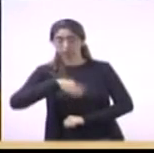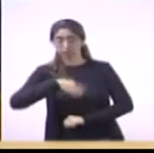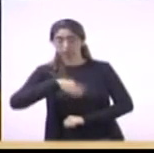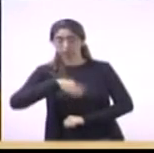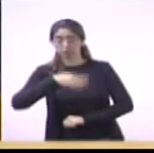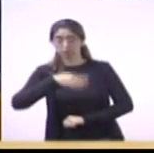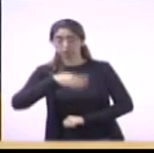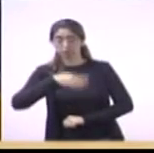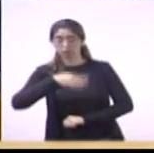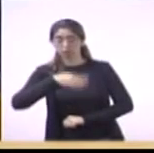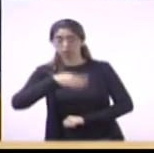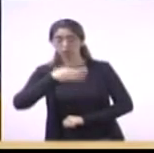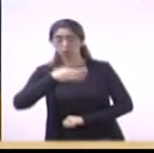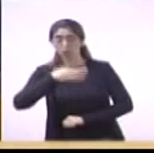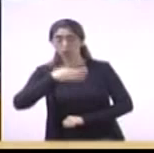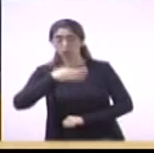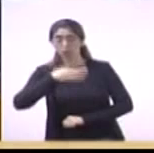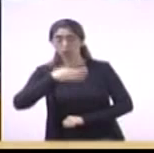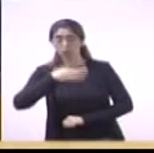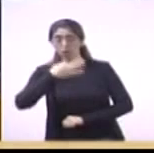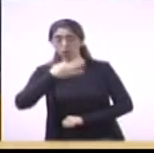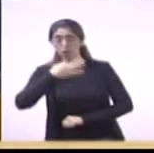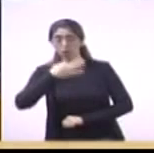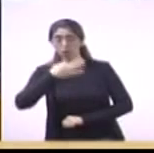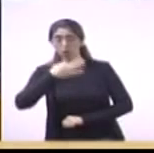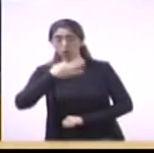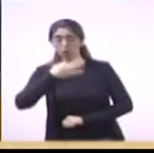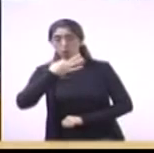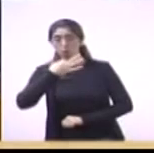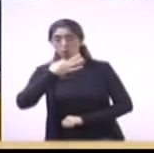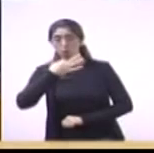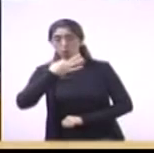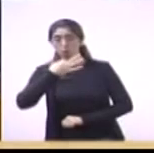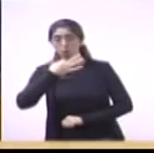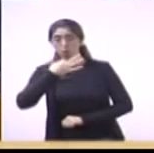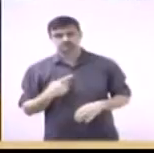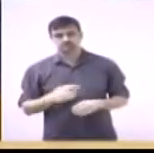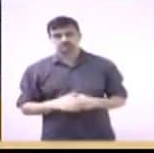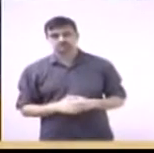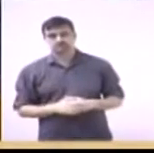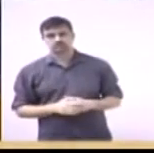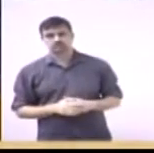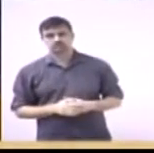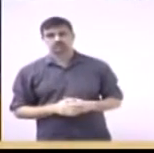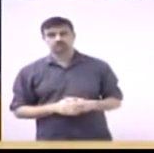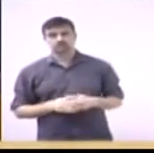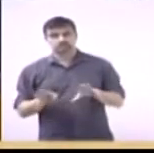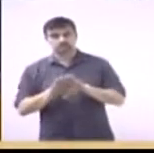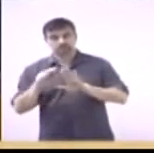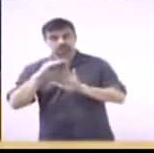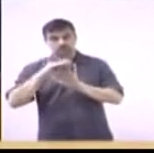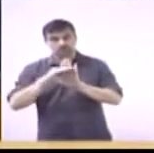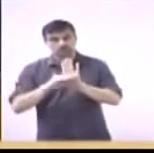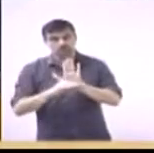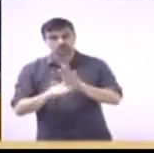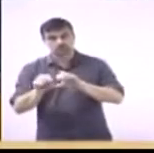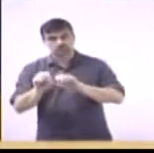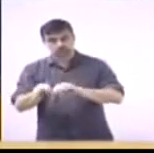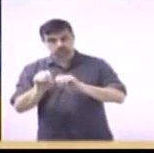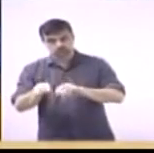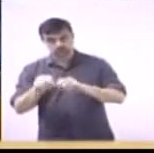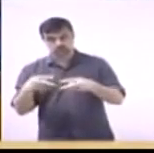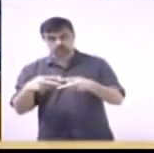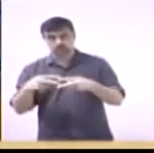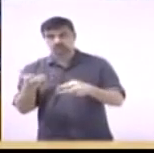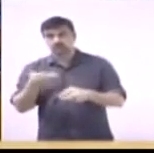como já foi colocado pelos colegas, os pastores, os padres, puderam realmente entender a questão do plano. E